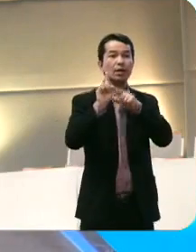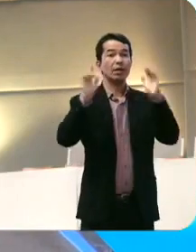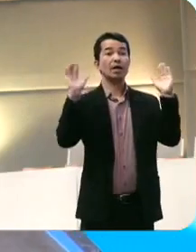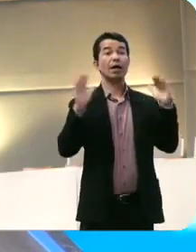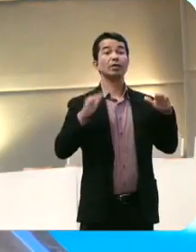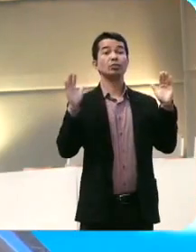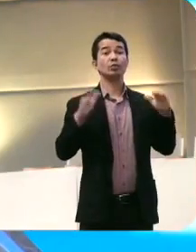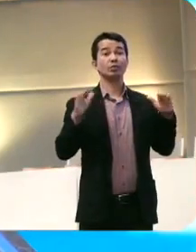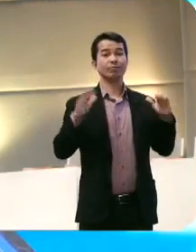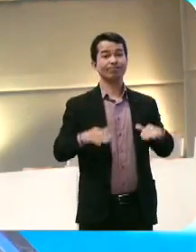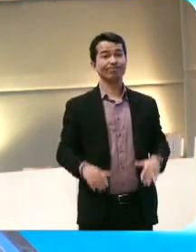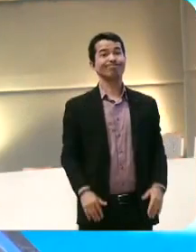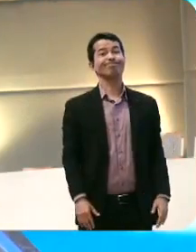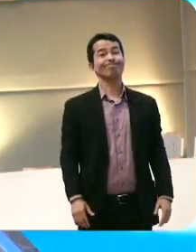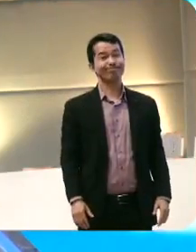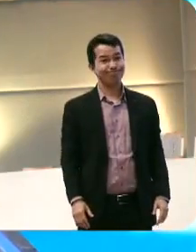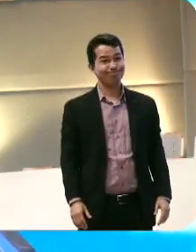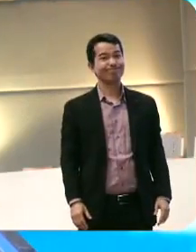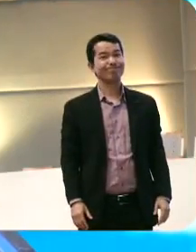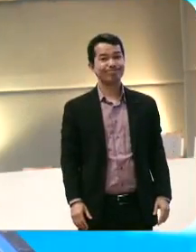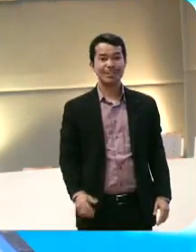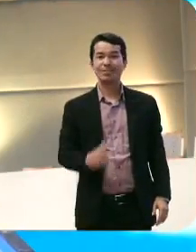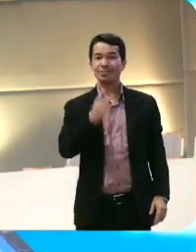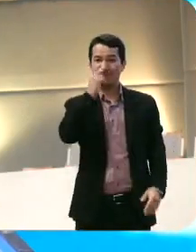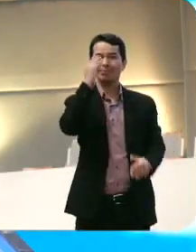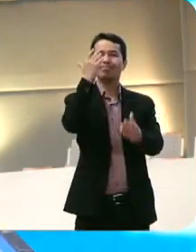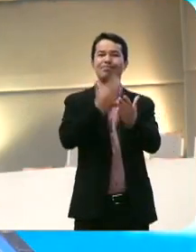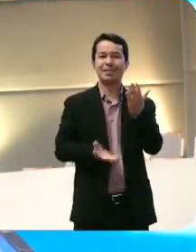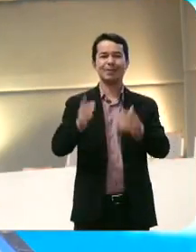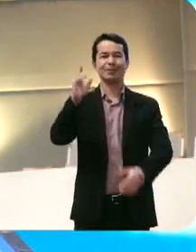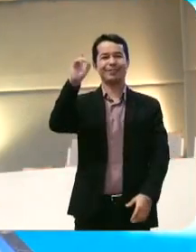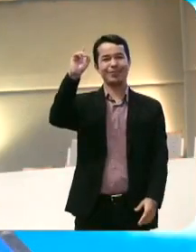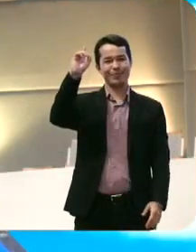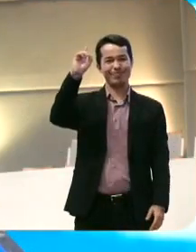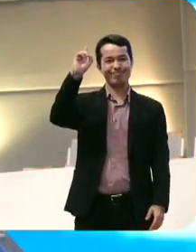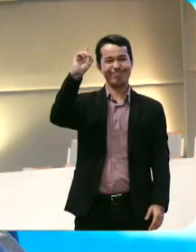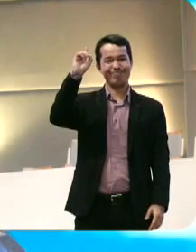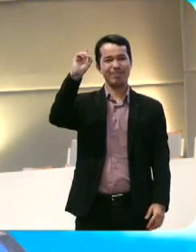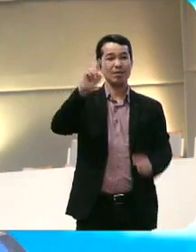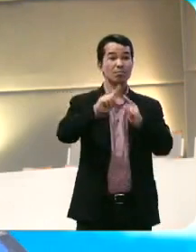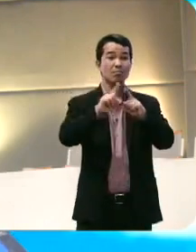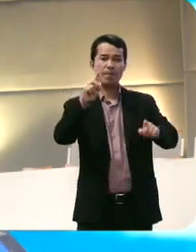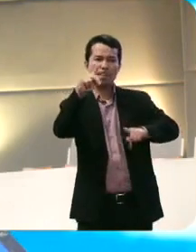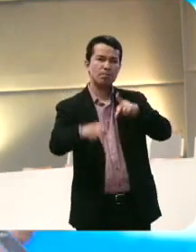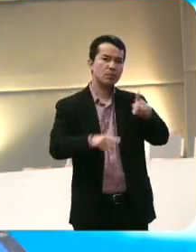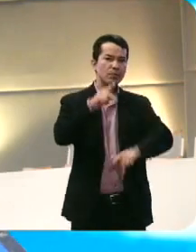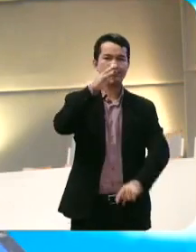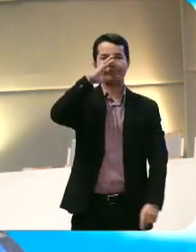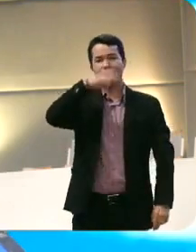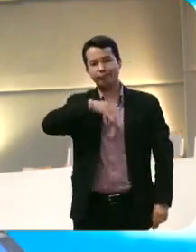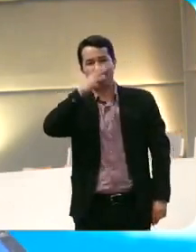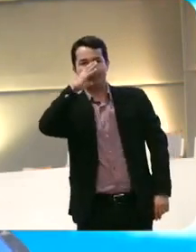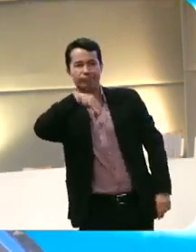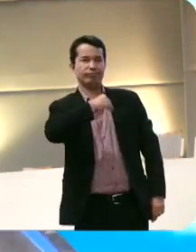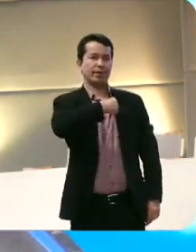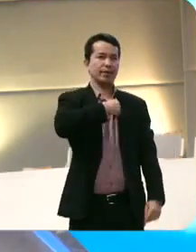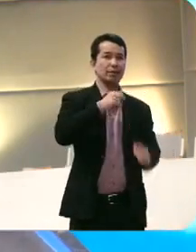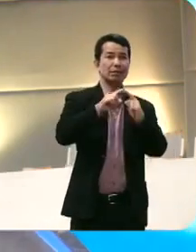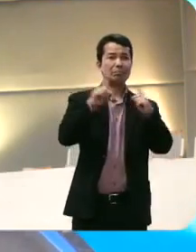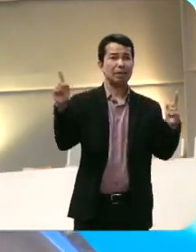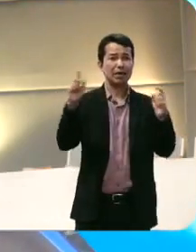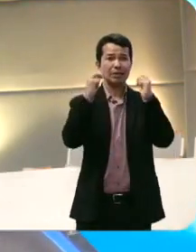E sabe, aquilo ocuparia o lugar de Deus, mas quando o povo entende, Moisés entende, ele começa a dizer